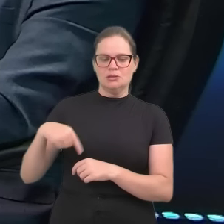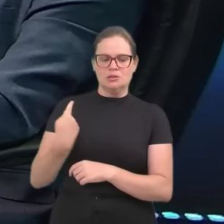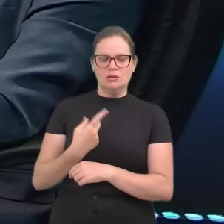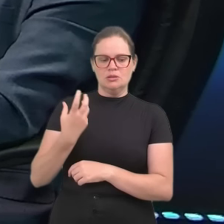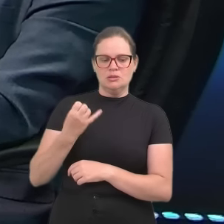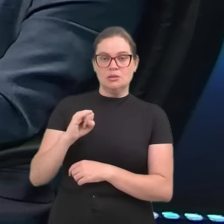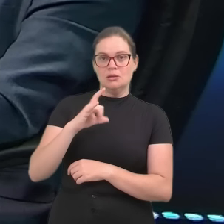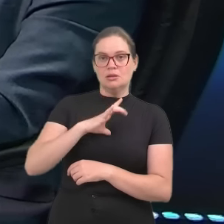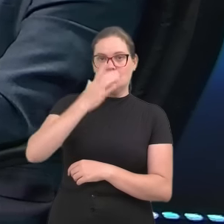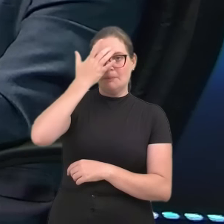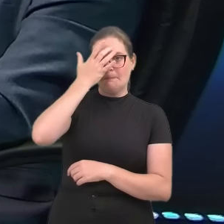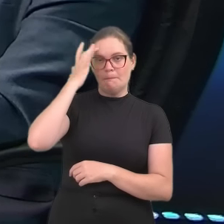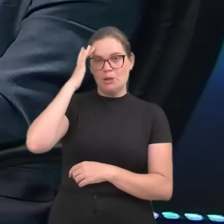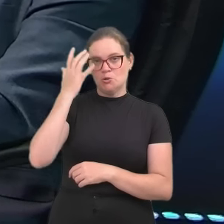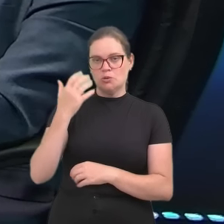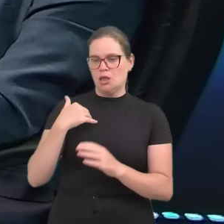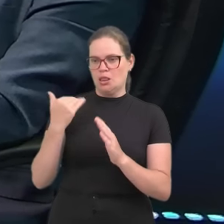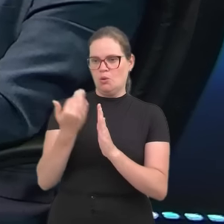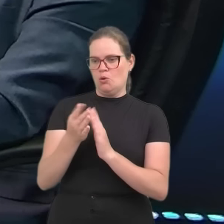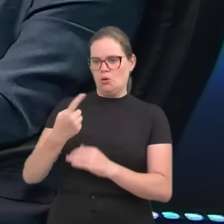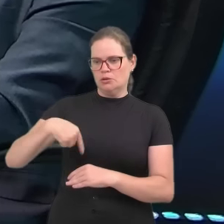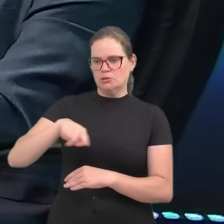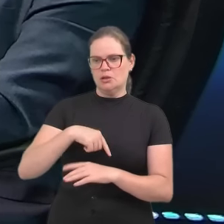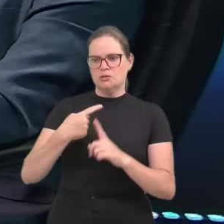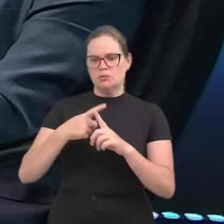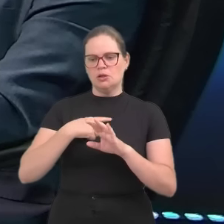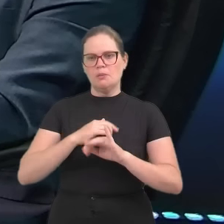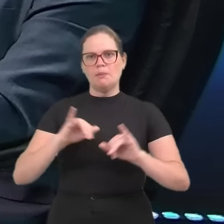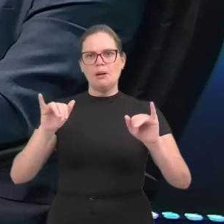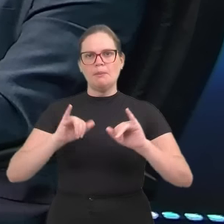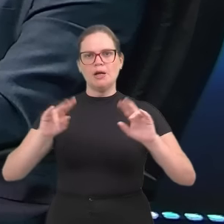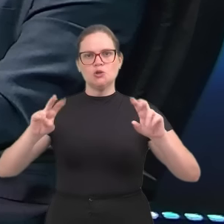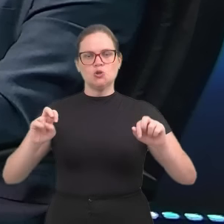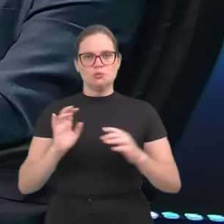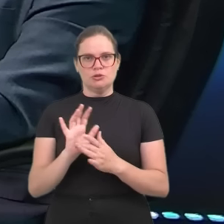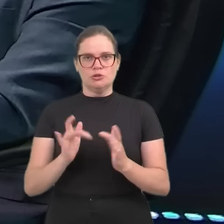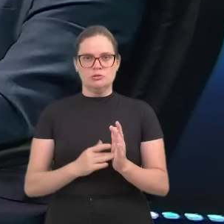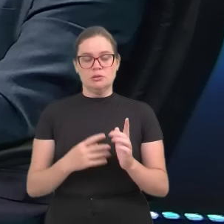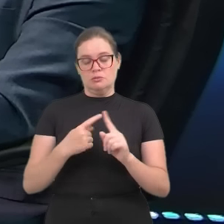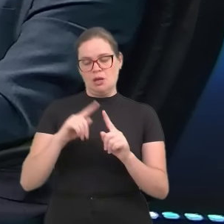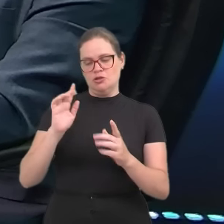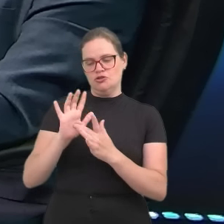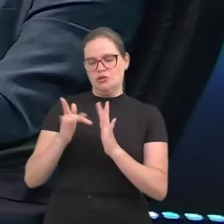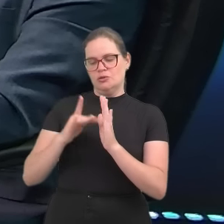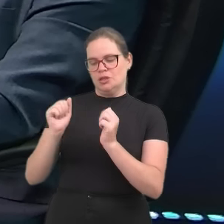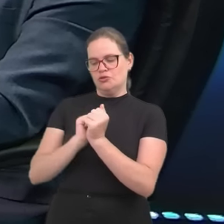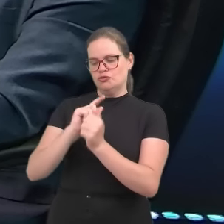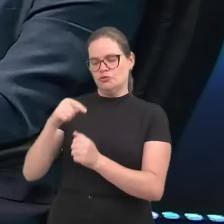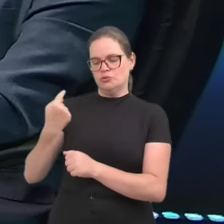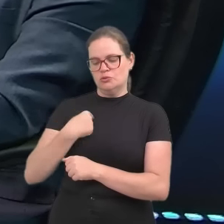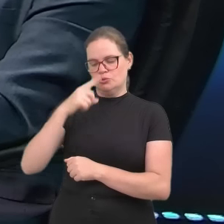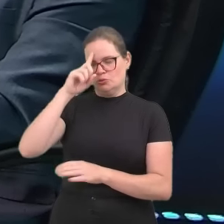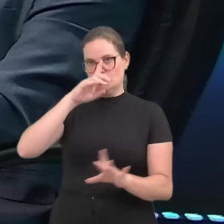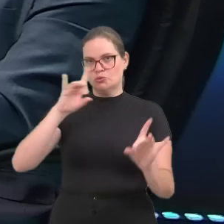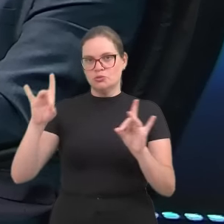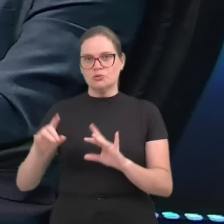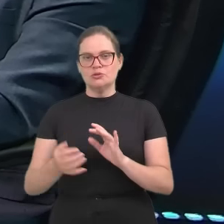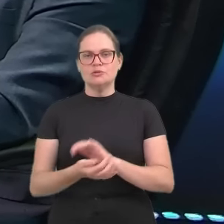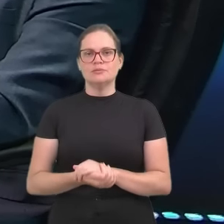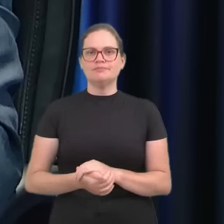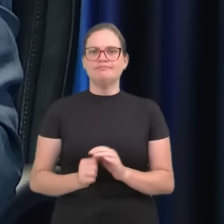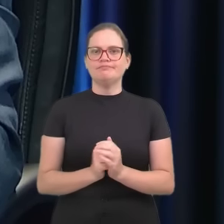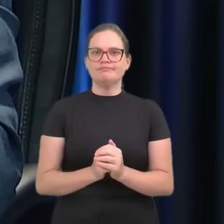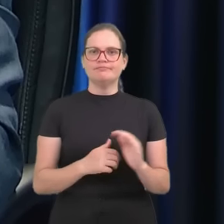nos aceitam porque falamos de Jesus, Jesus está sempre presente. Estarei convosco todos os dias. Glória a Deus. Amém.